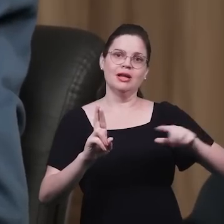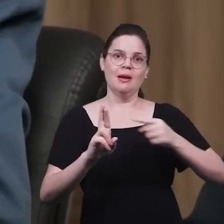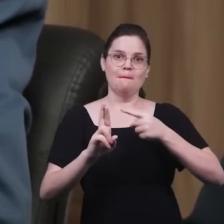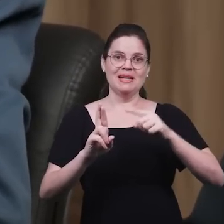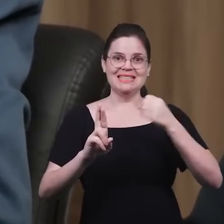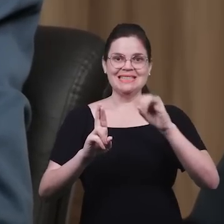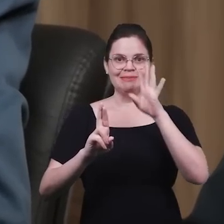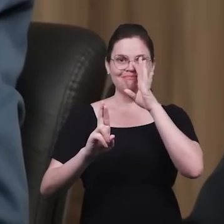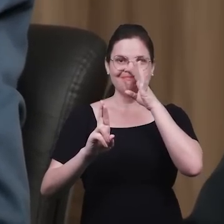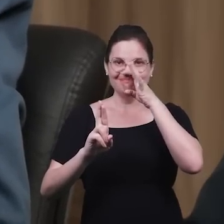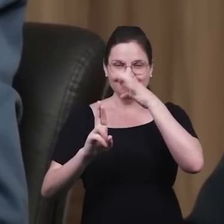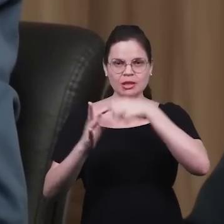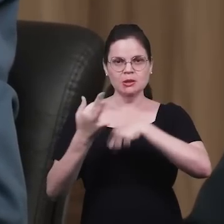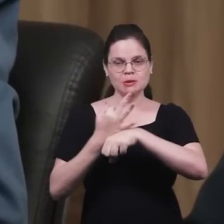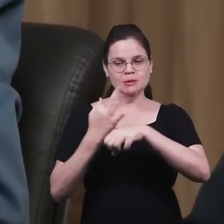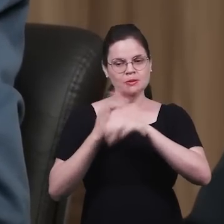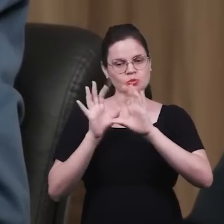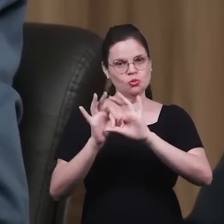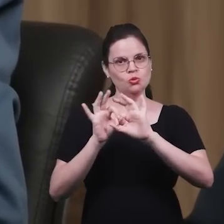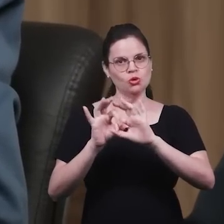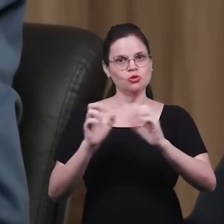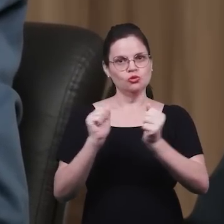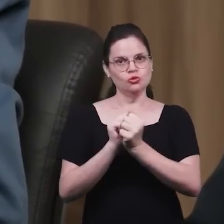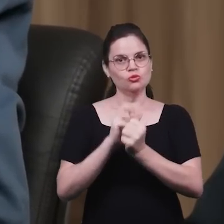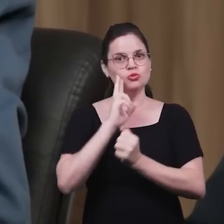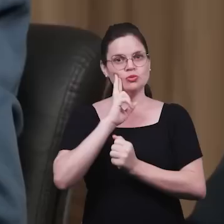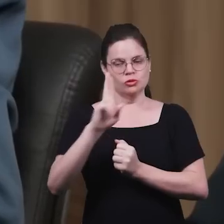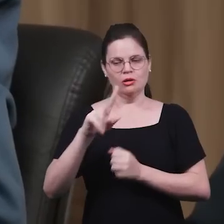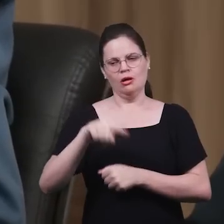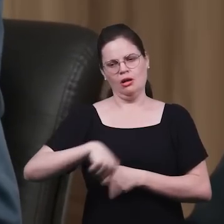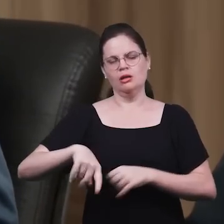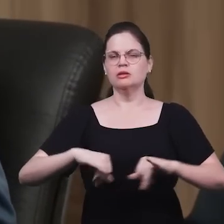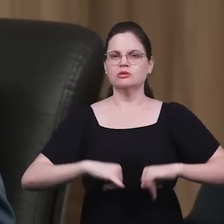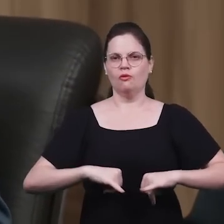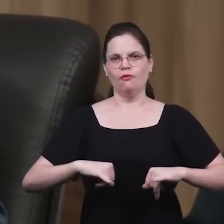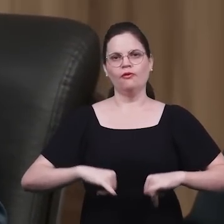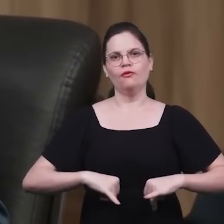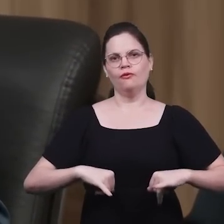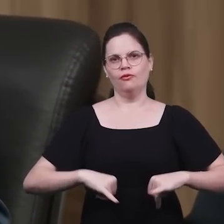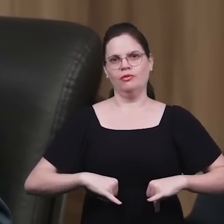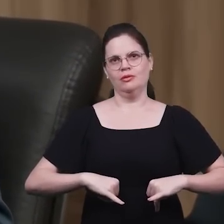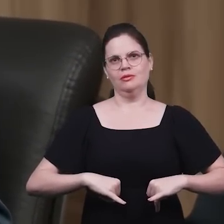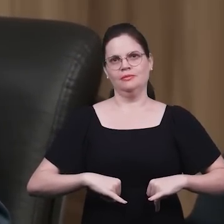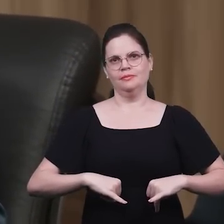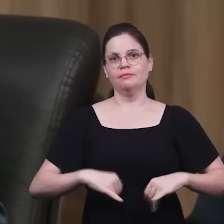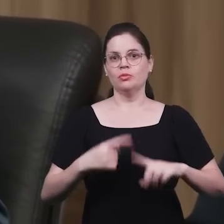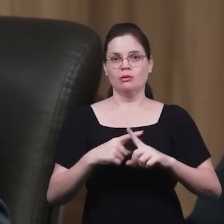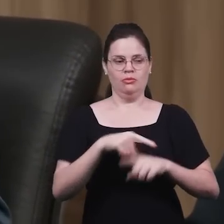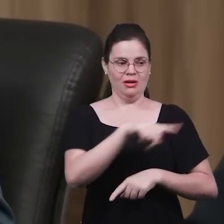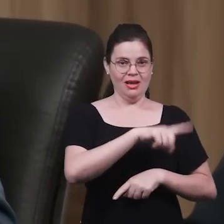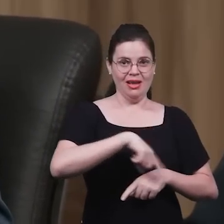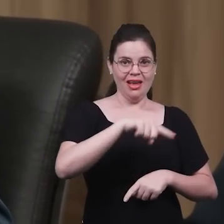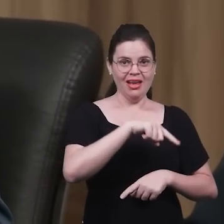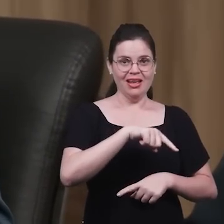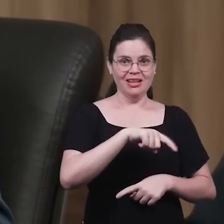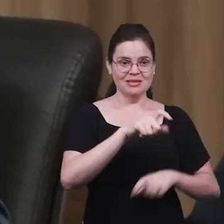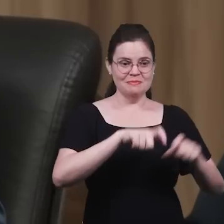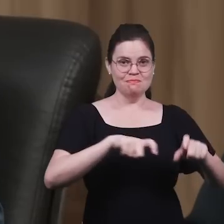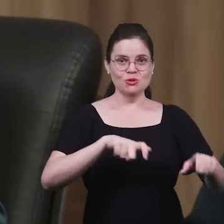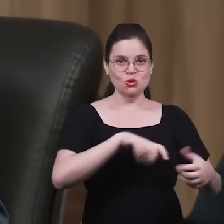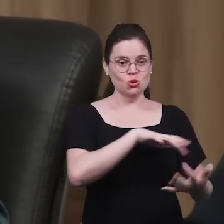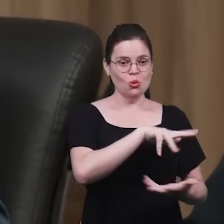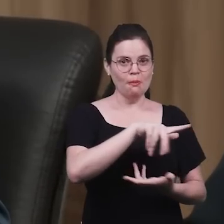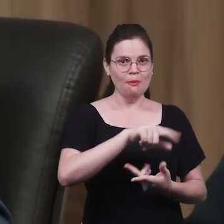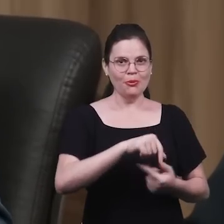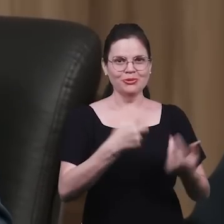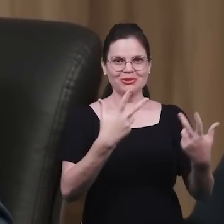mudança do agente deste mundo, que não queria e não quer aquilo que é o projeto